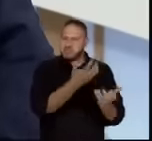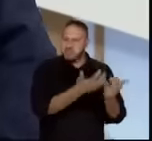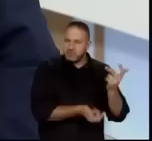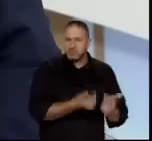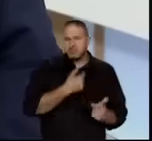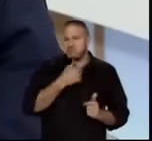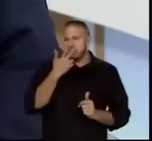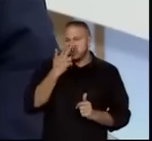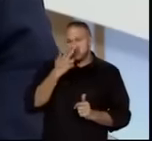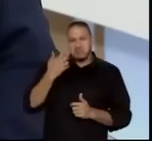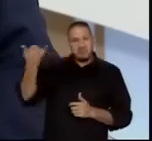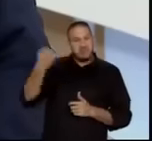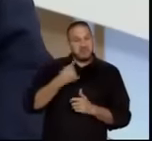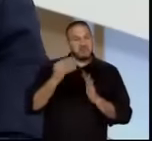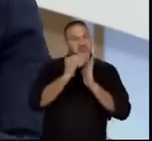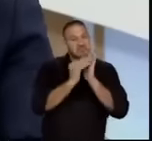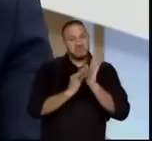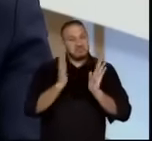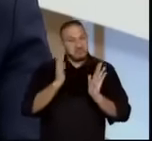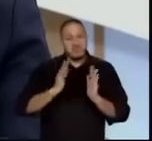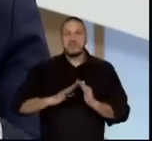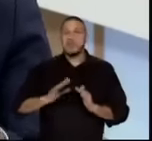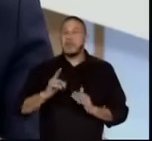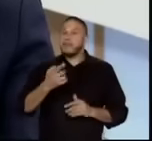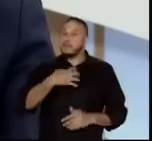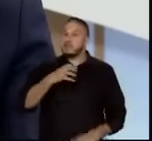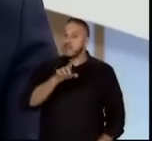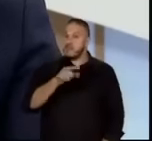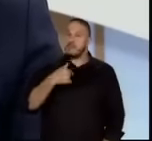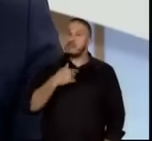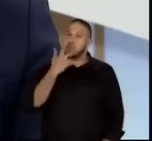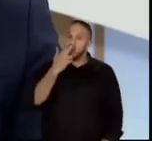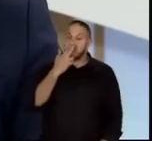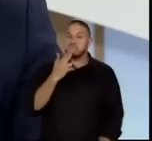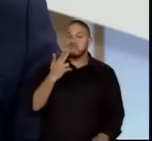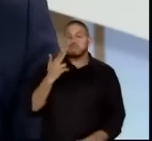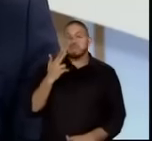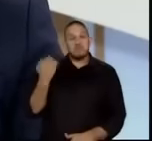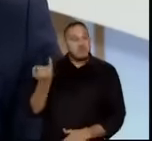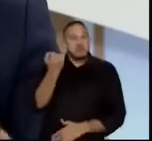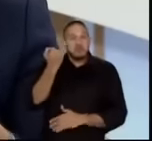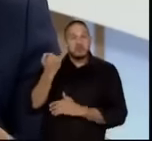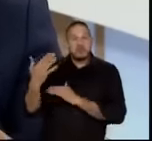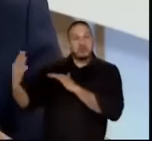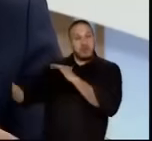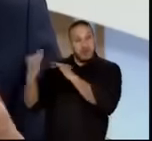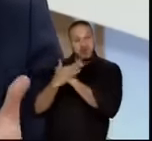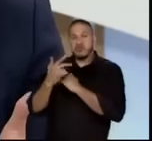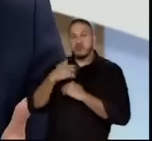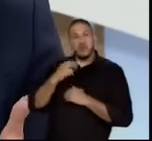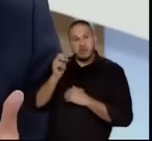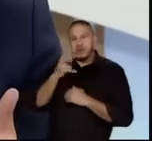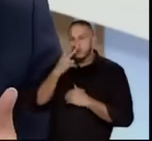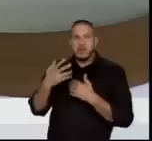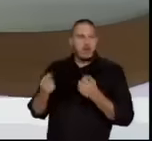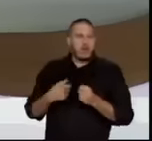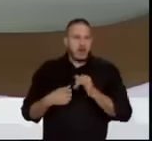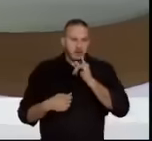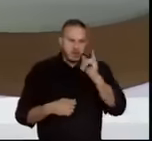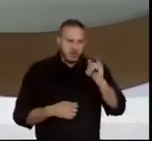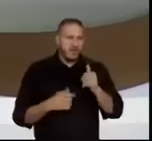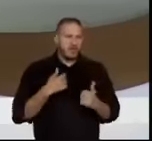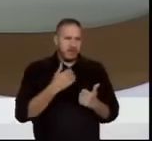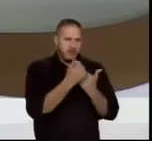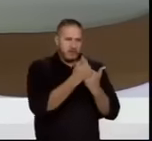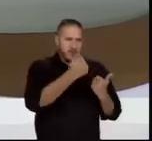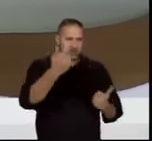foi veiculado. Em sendo assim, me parece uma ajuda importante de ser aceita. Então o senhor vai falar com o ministro Onyx